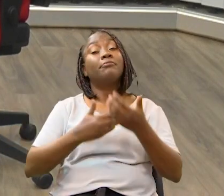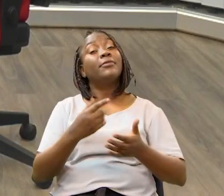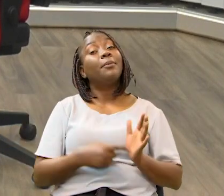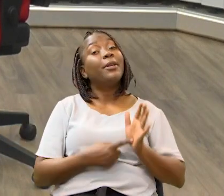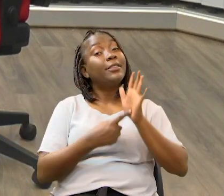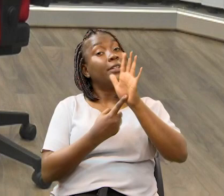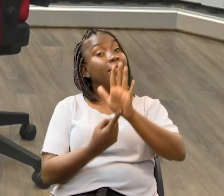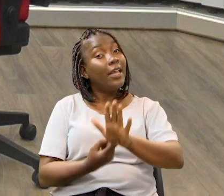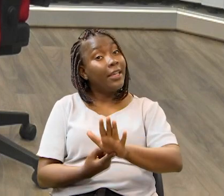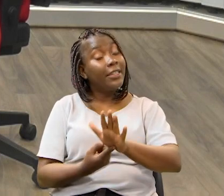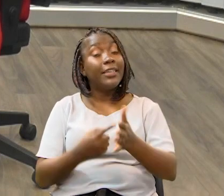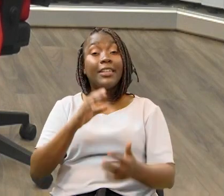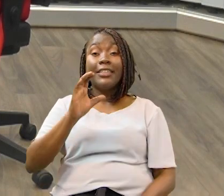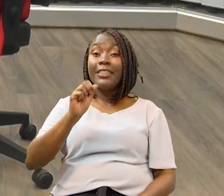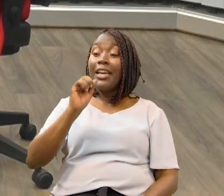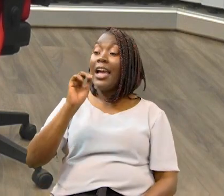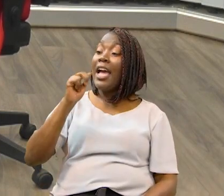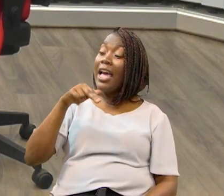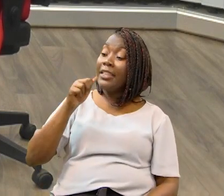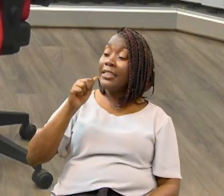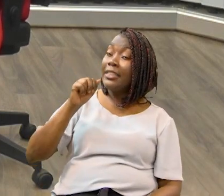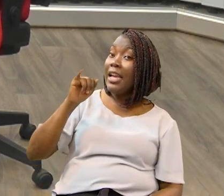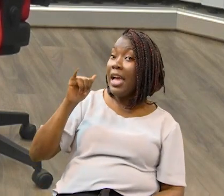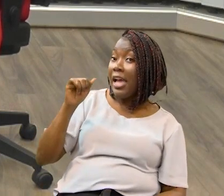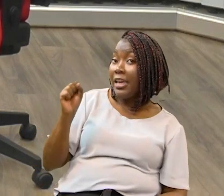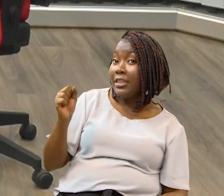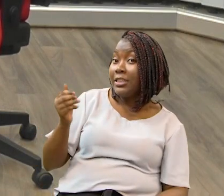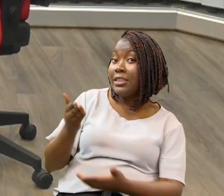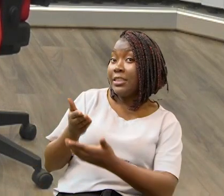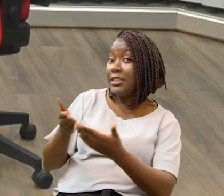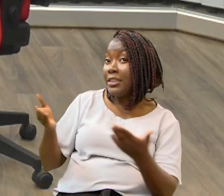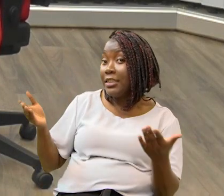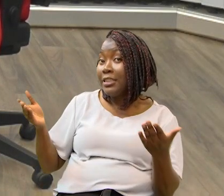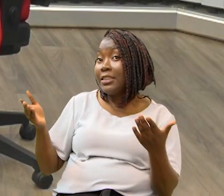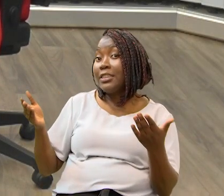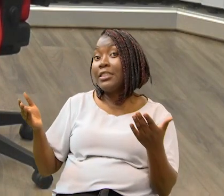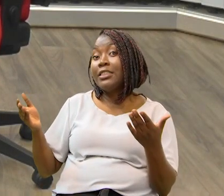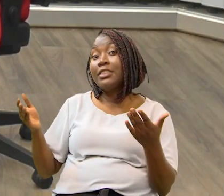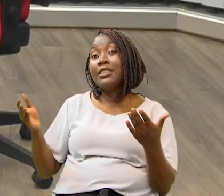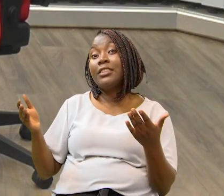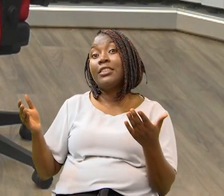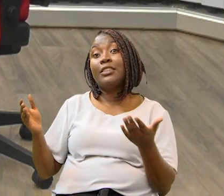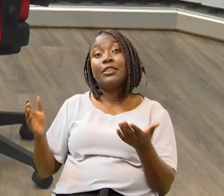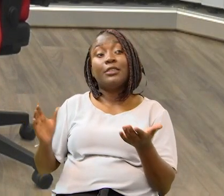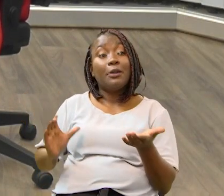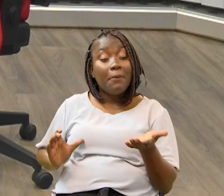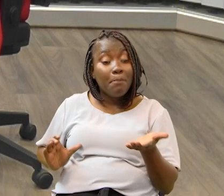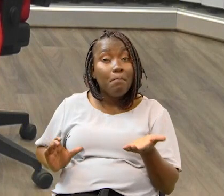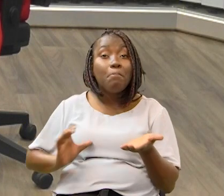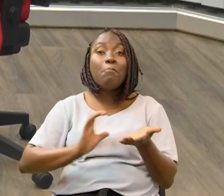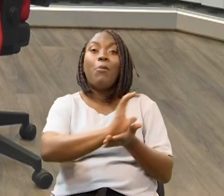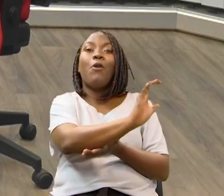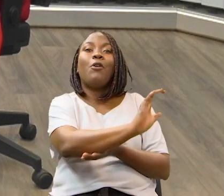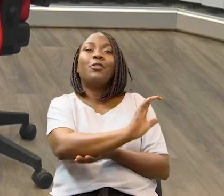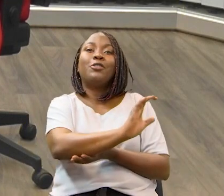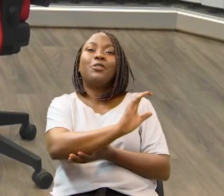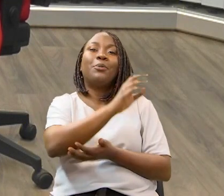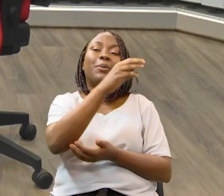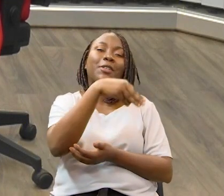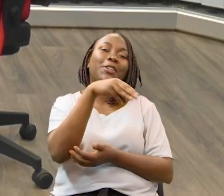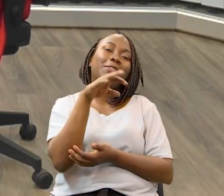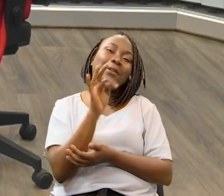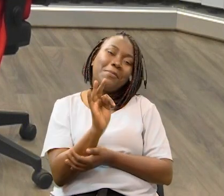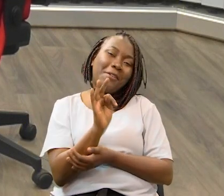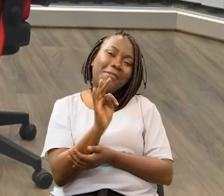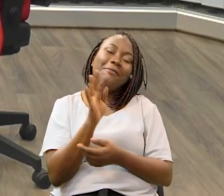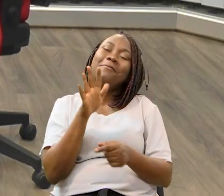serão apresentadas e esses canais, eles farão esse aporte para o Ministério do Trabalho. Exato. Né?